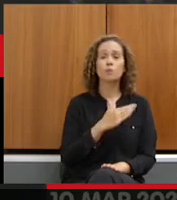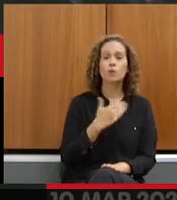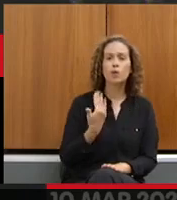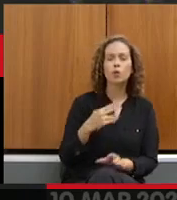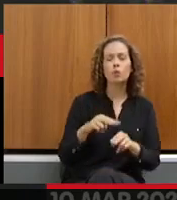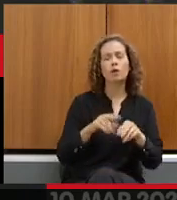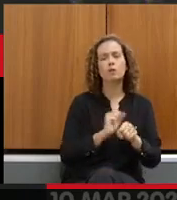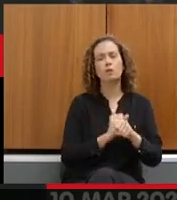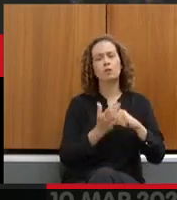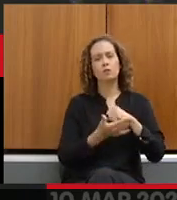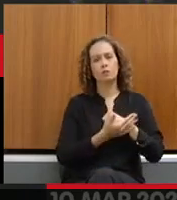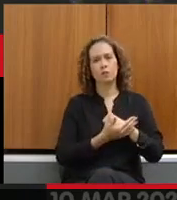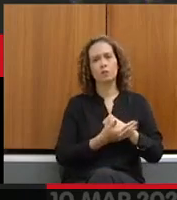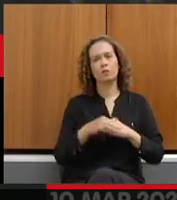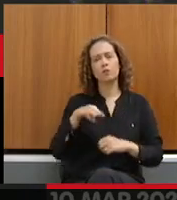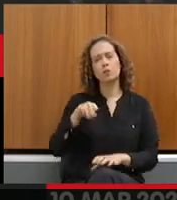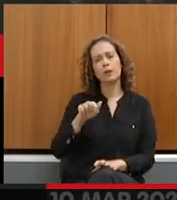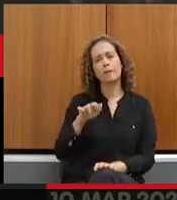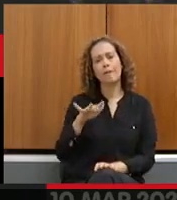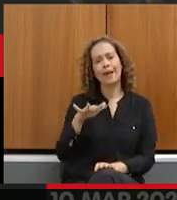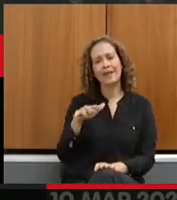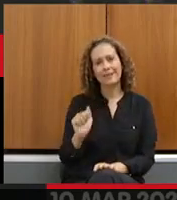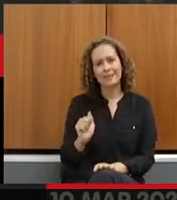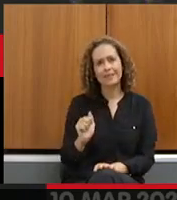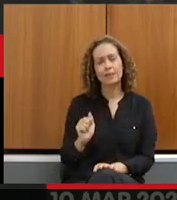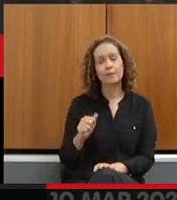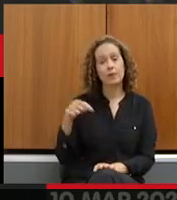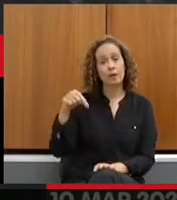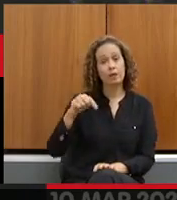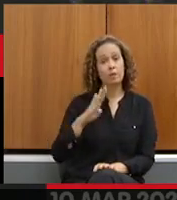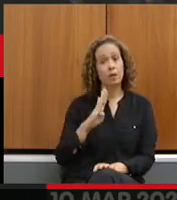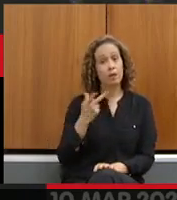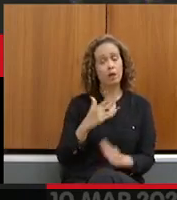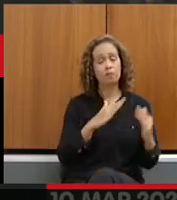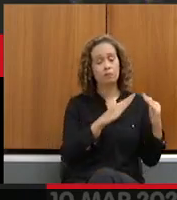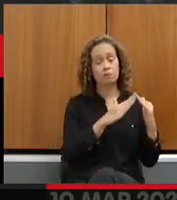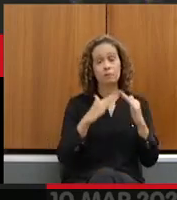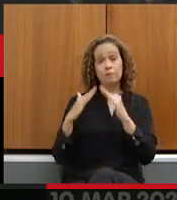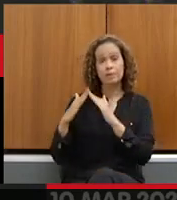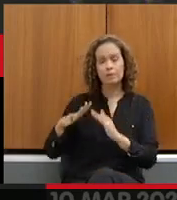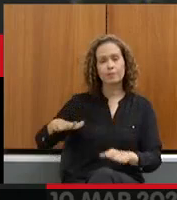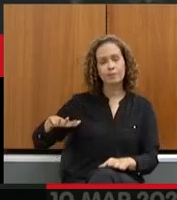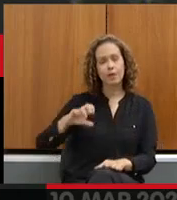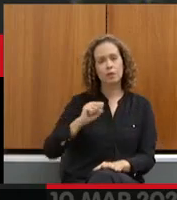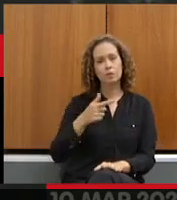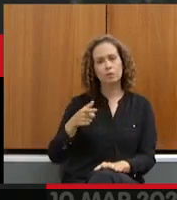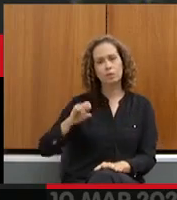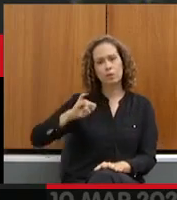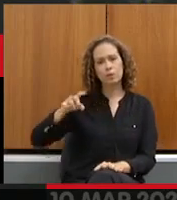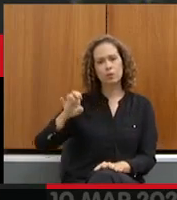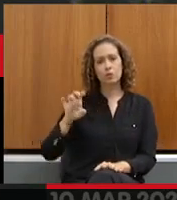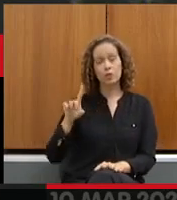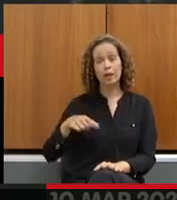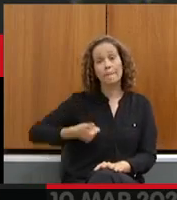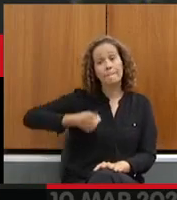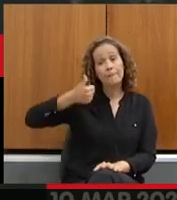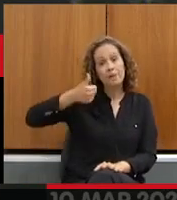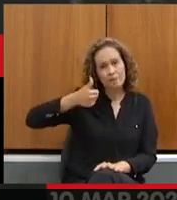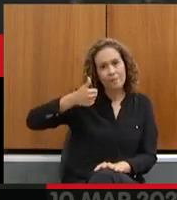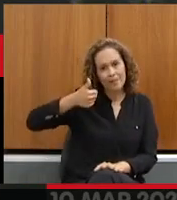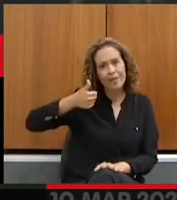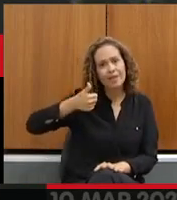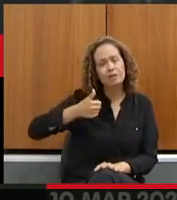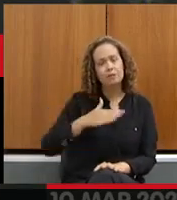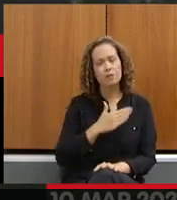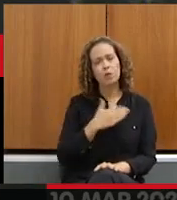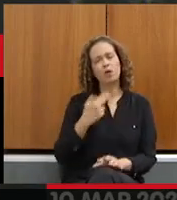senhora Márcia Aparecida Aquino de Oliveira acesso em Belo Horizonte minha vizinha moradora do bairro de São José a primeira vítima em Belo